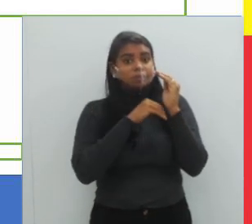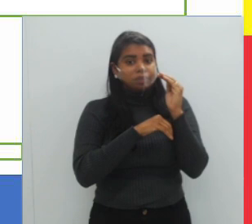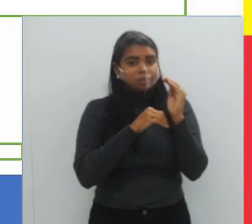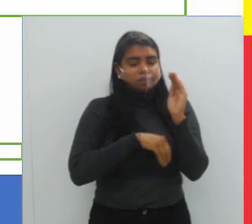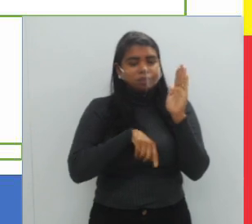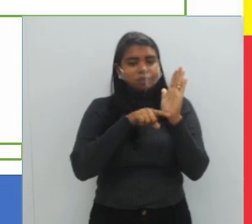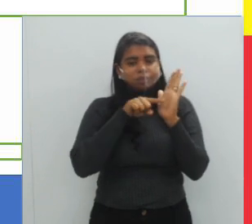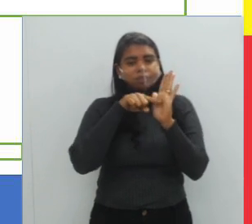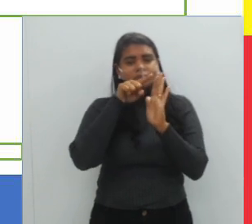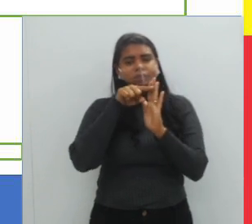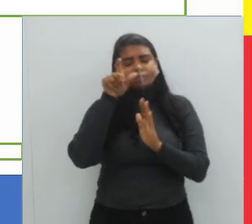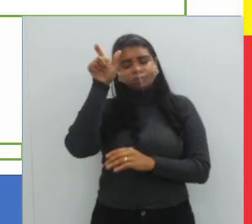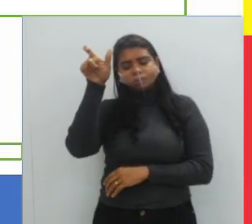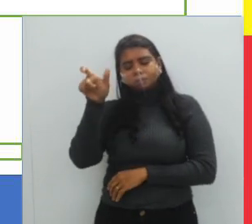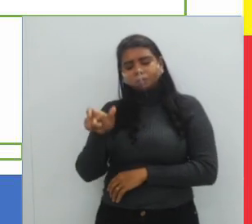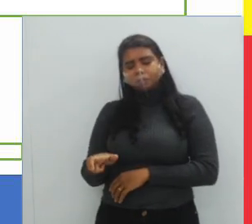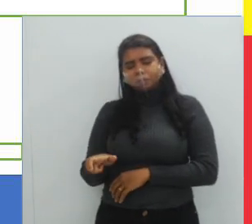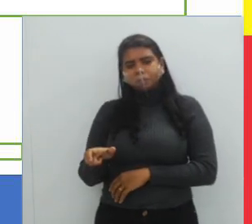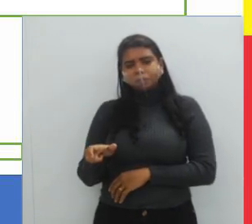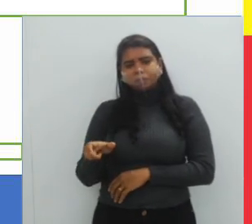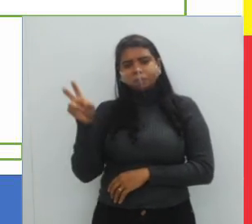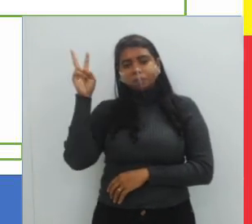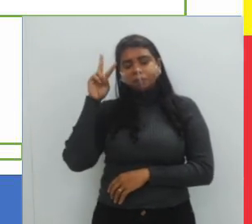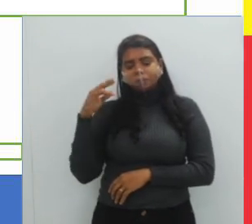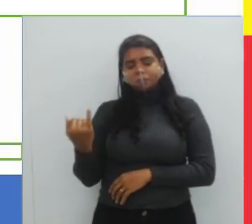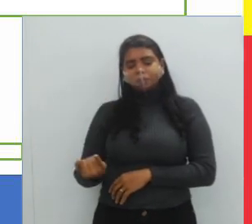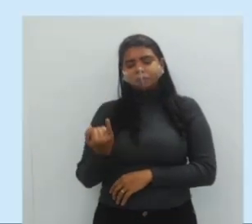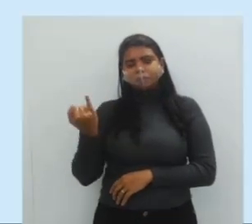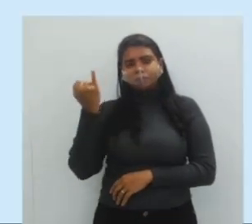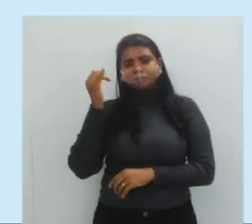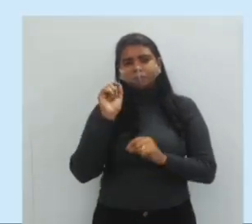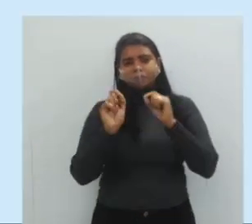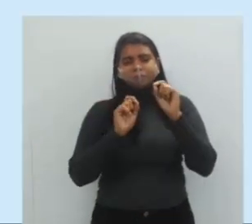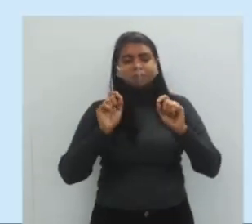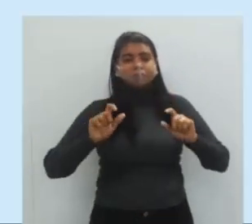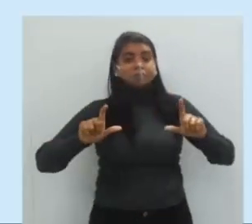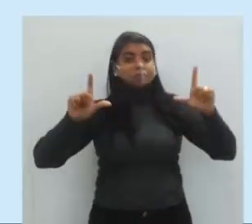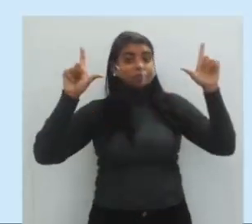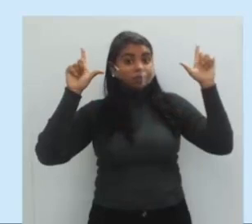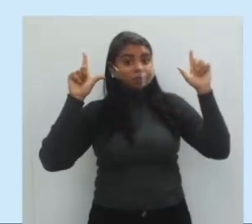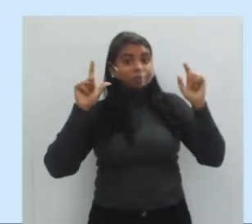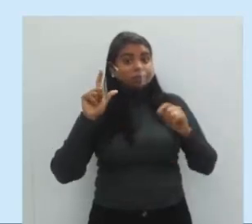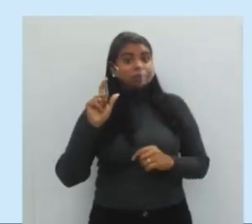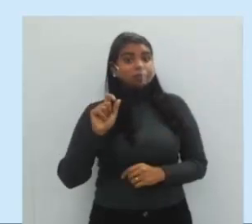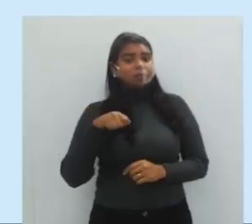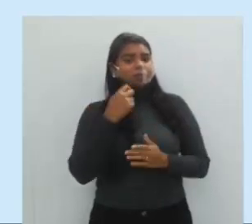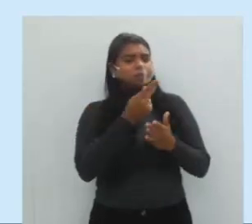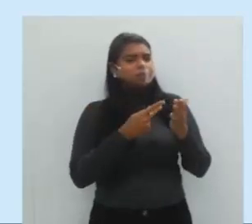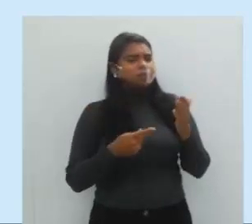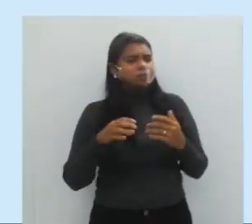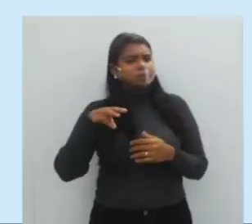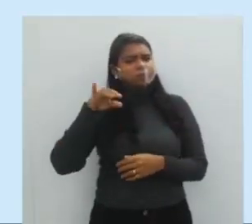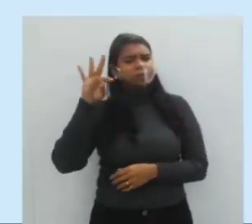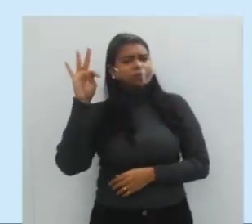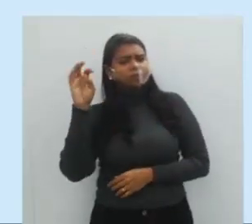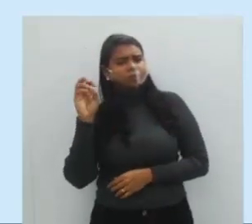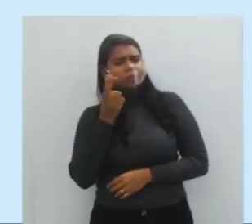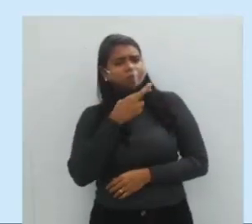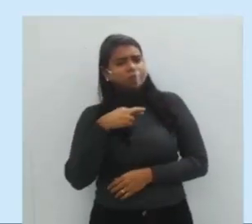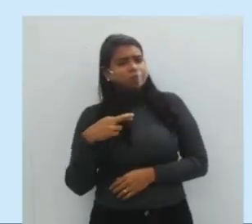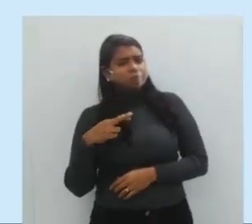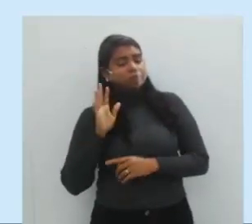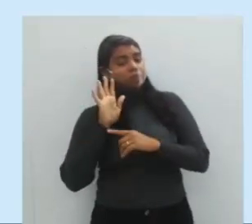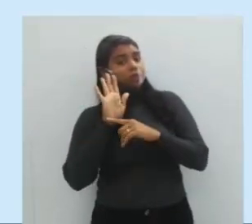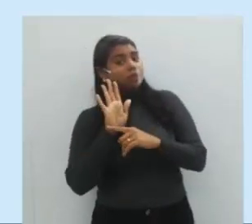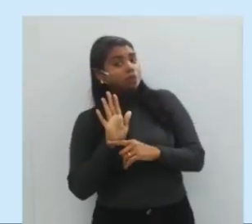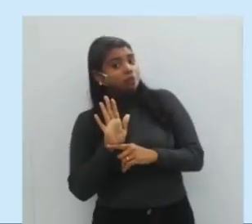secretas modalidades do ser. Então é importante lembrar, vejam só, imagem, símbolo, mito,